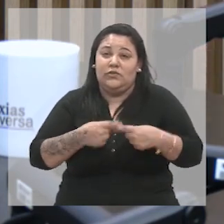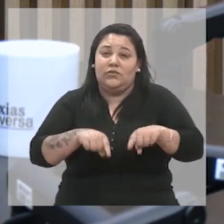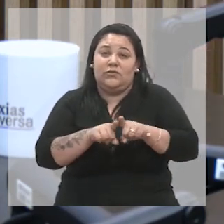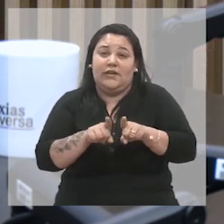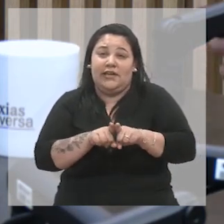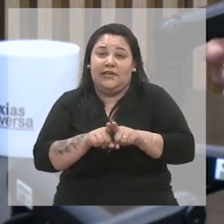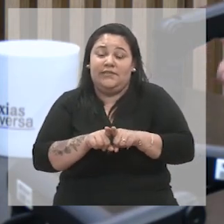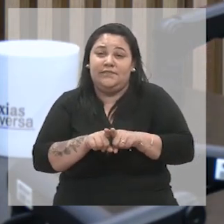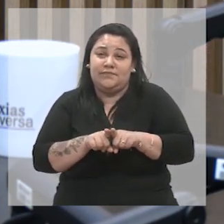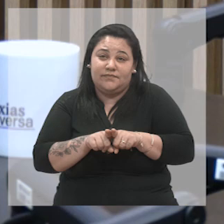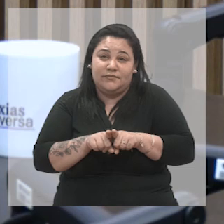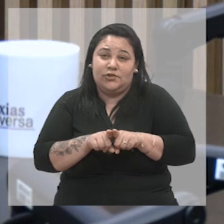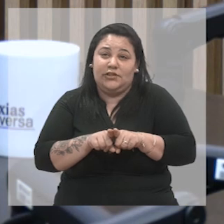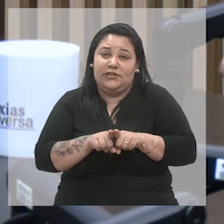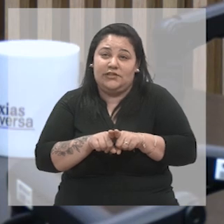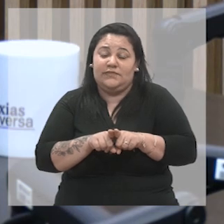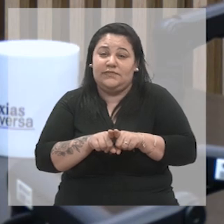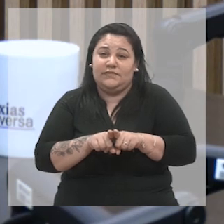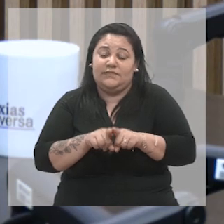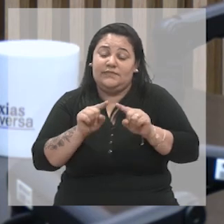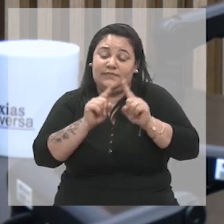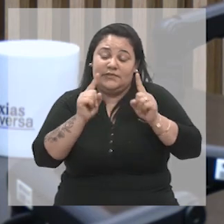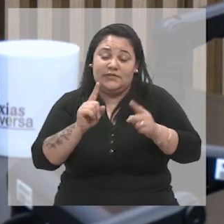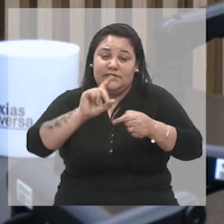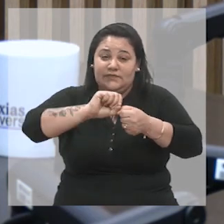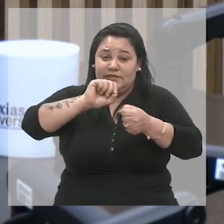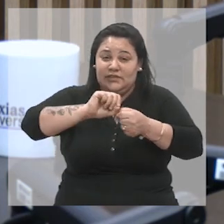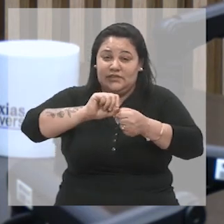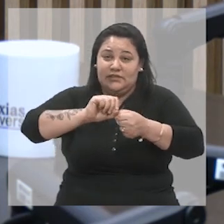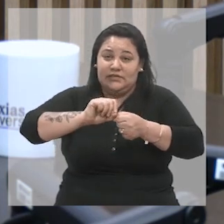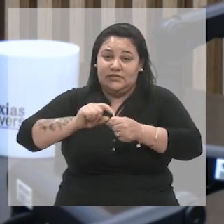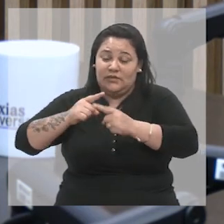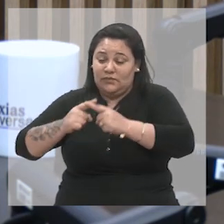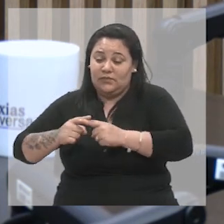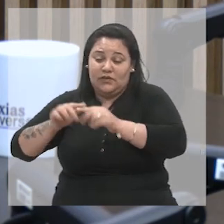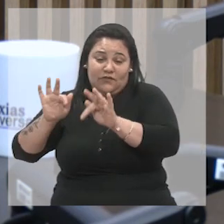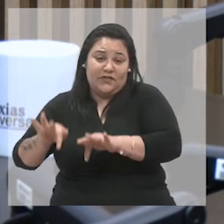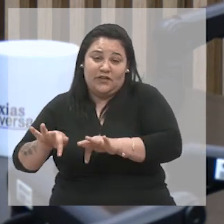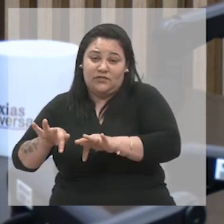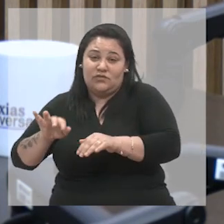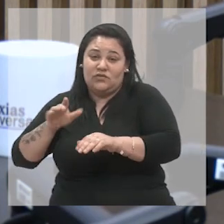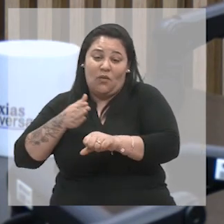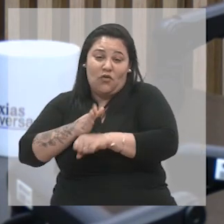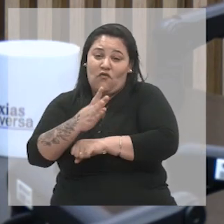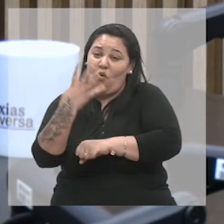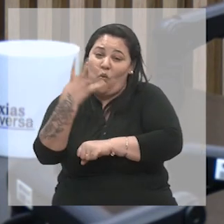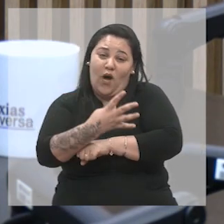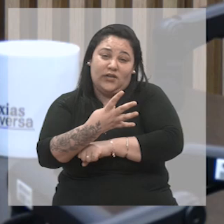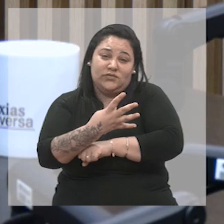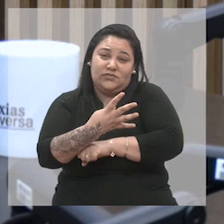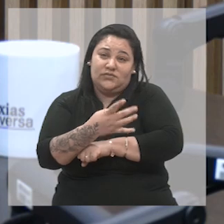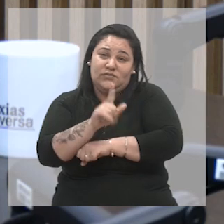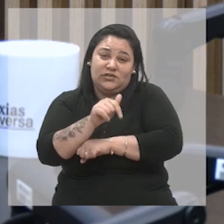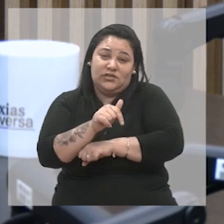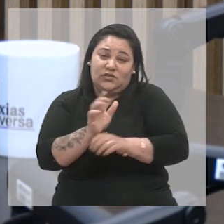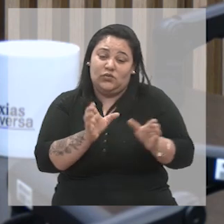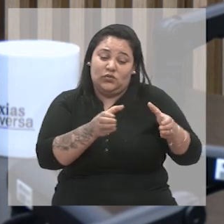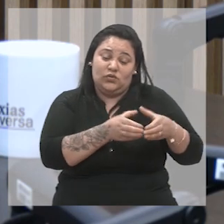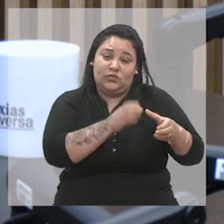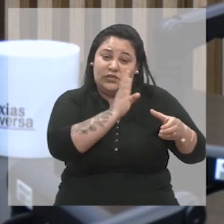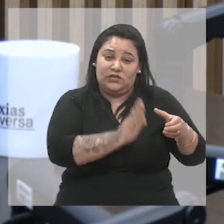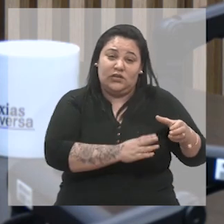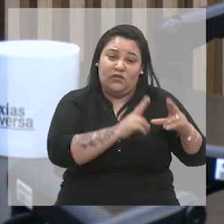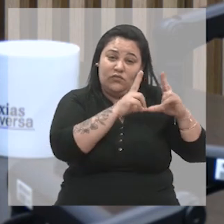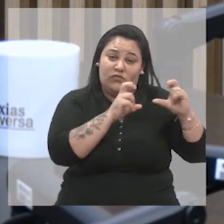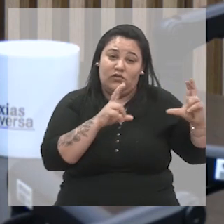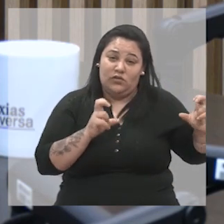hoje ela aumentou muito a liga, mas fizeram a fase final que só passaram 4, né? Que é o time